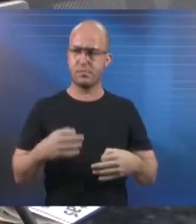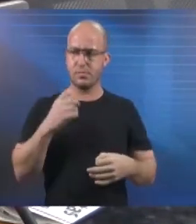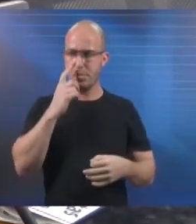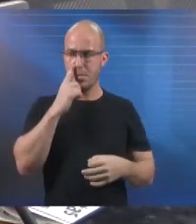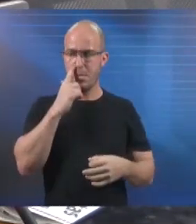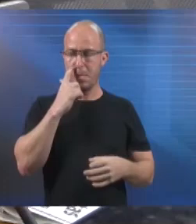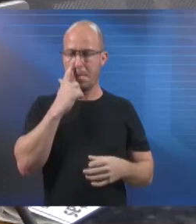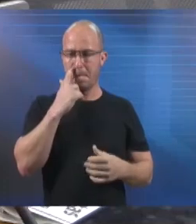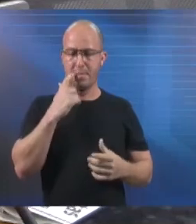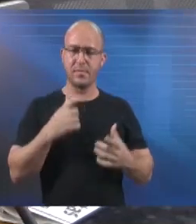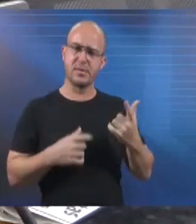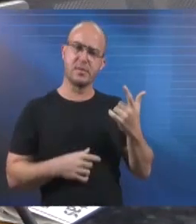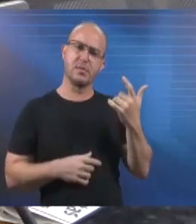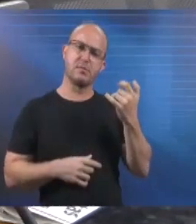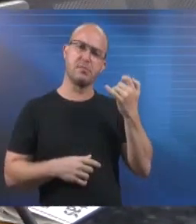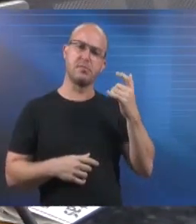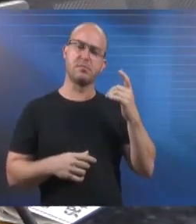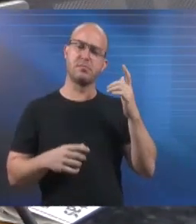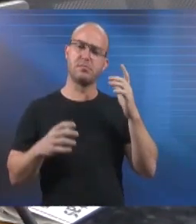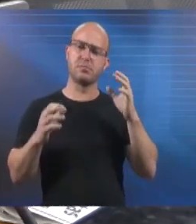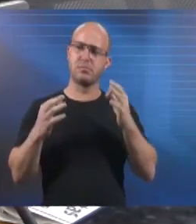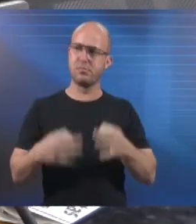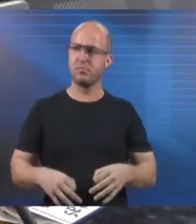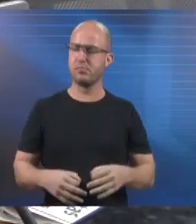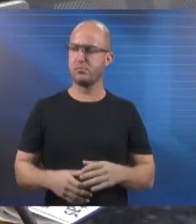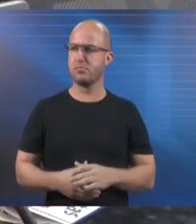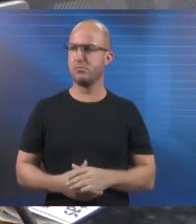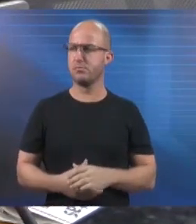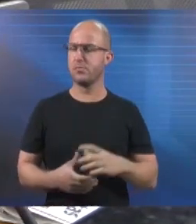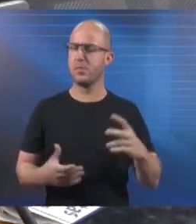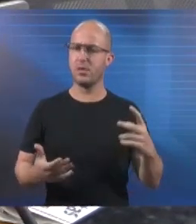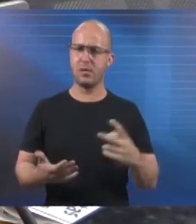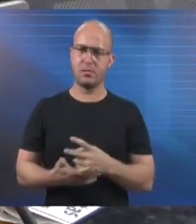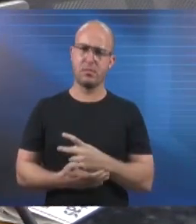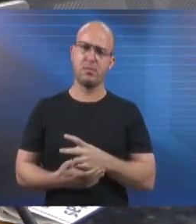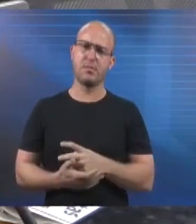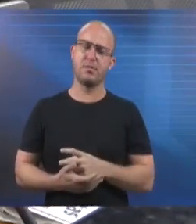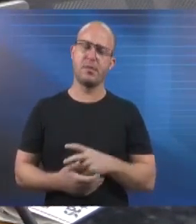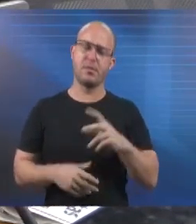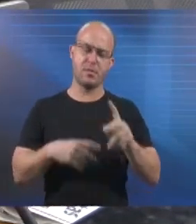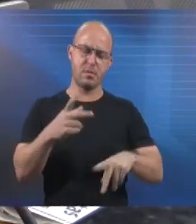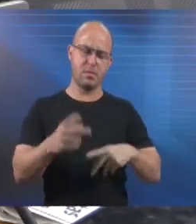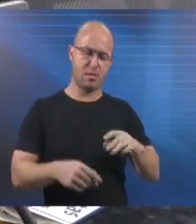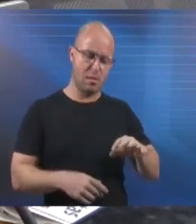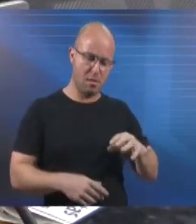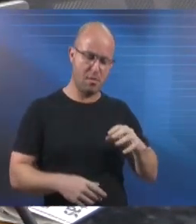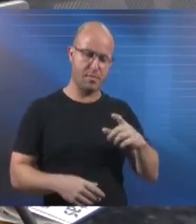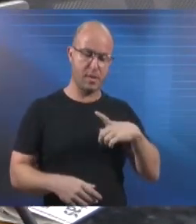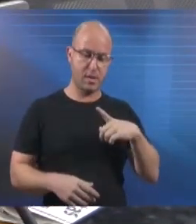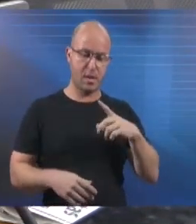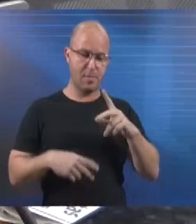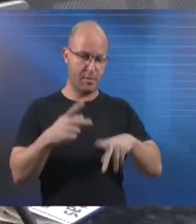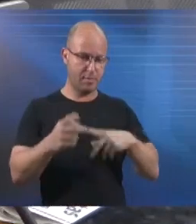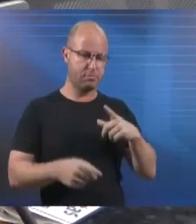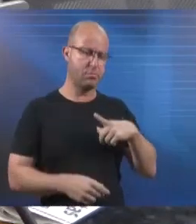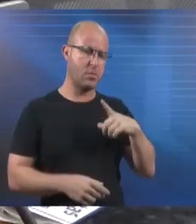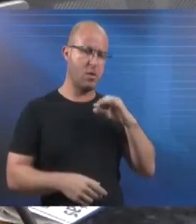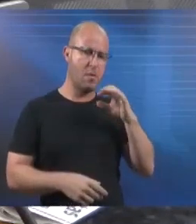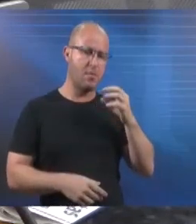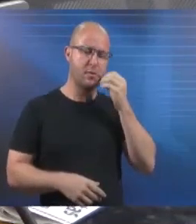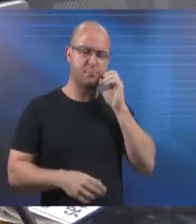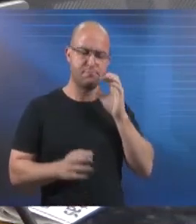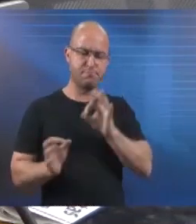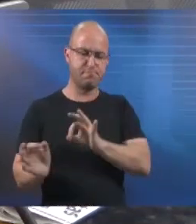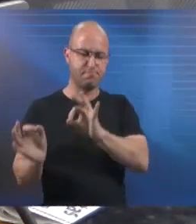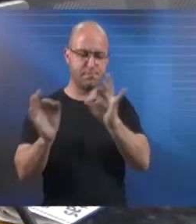é o tiro Fatal que eles deram n neles mesmos o povo vai ter tá tendo oportunidade de ver